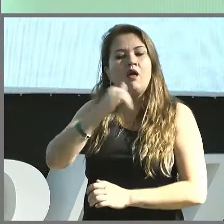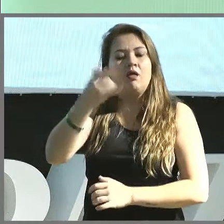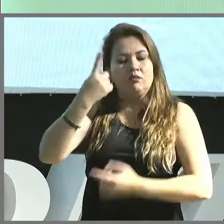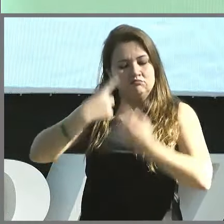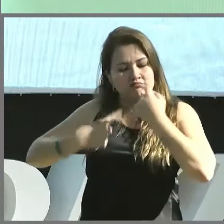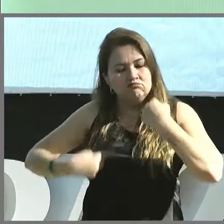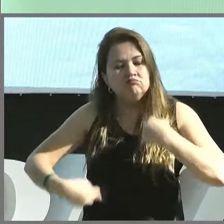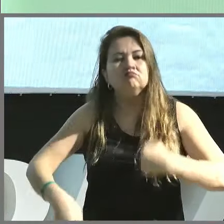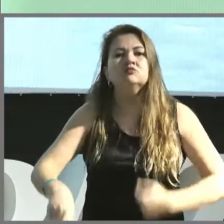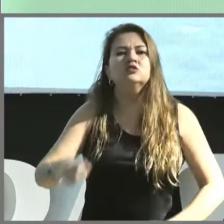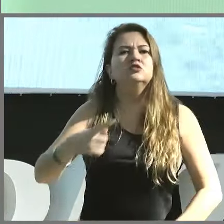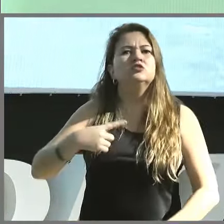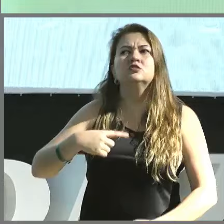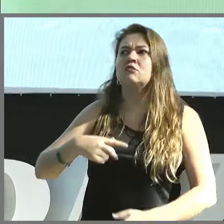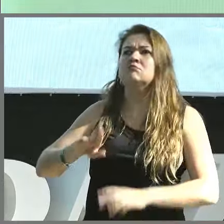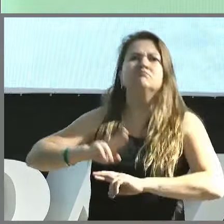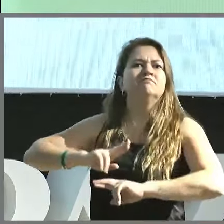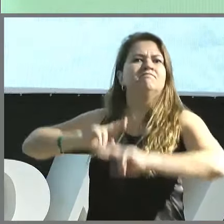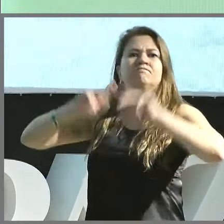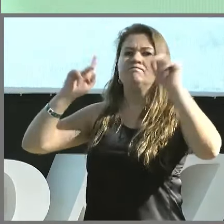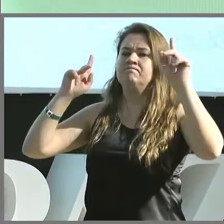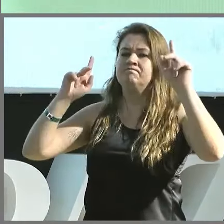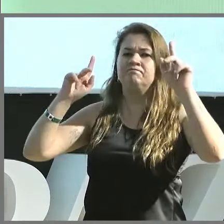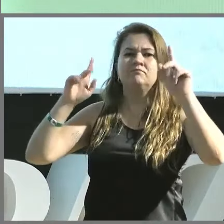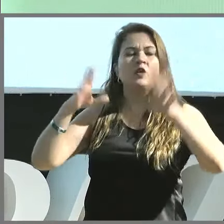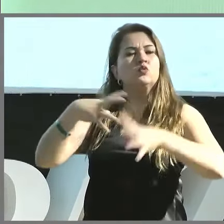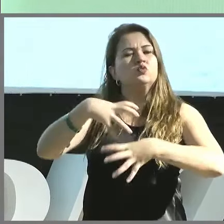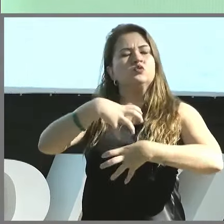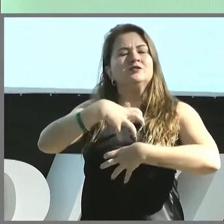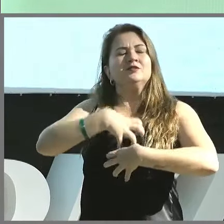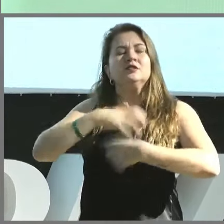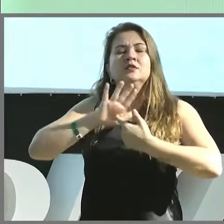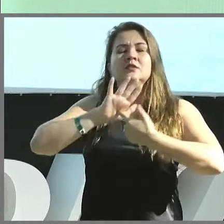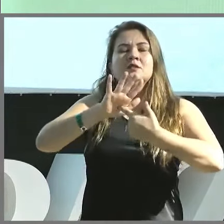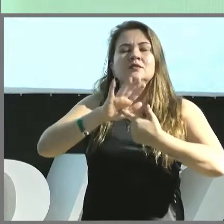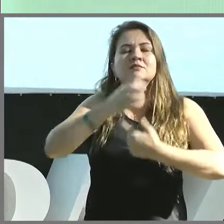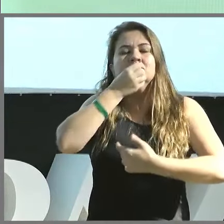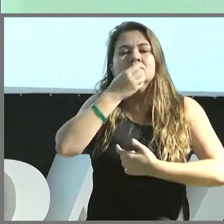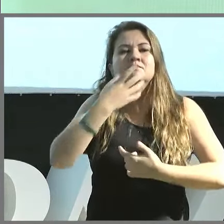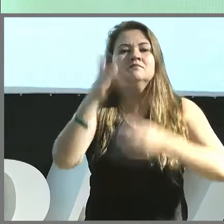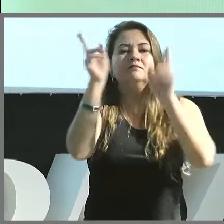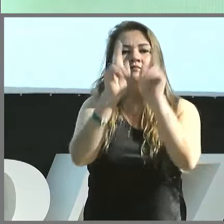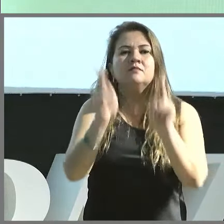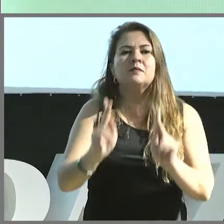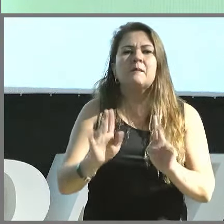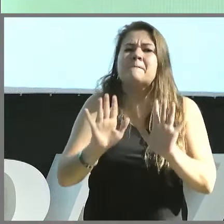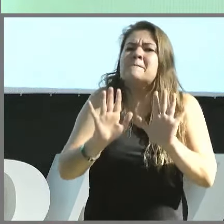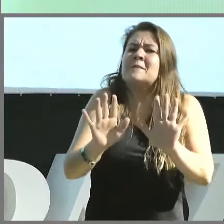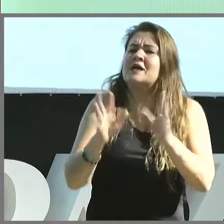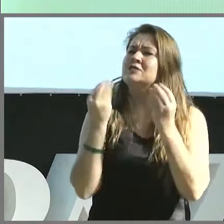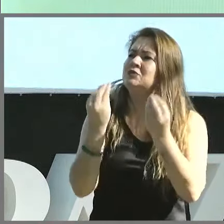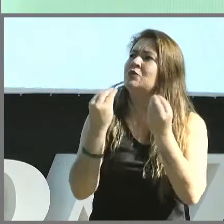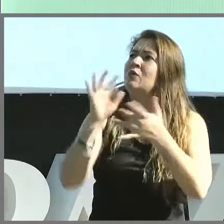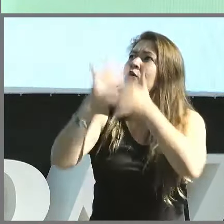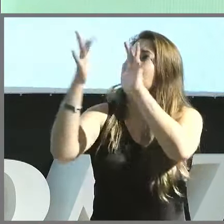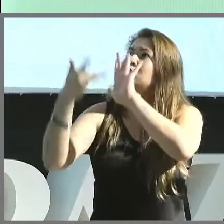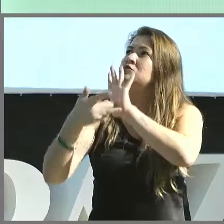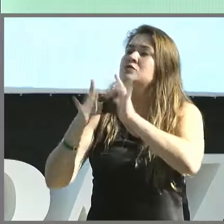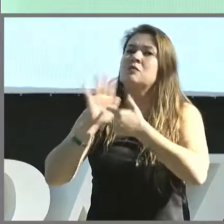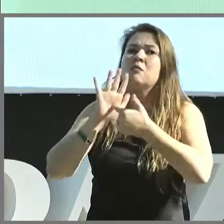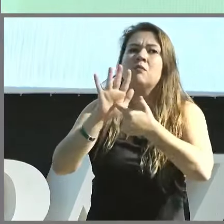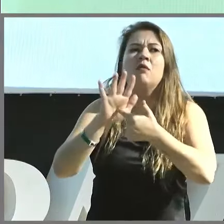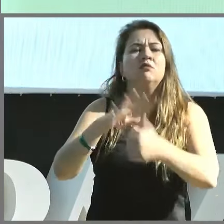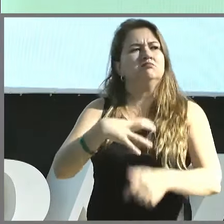agressiva nunca vista, colocada a serviço do bem, jamais poderia se mancomunar com